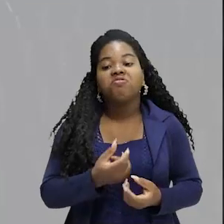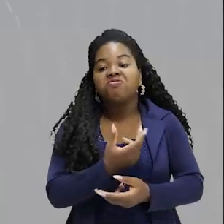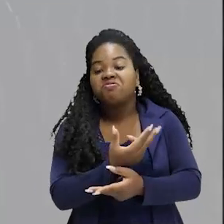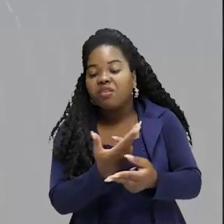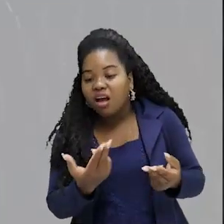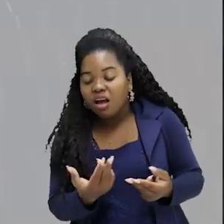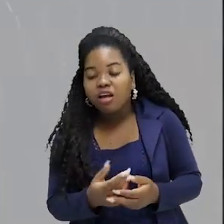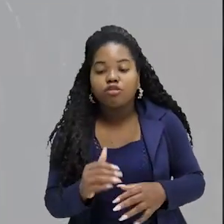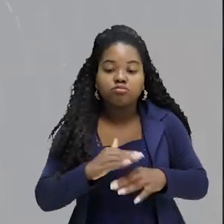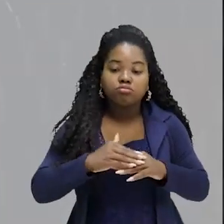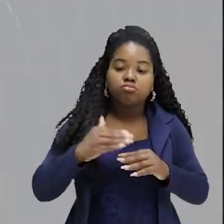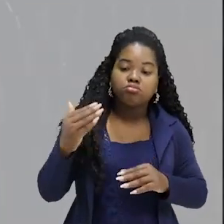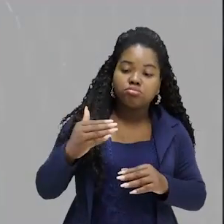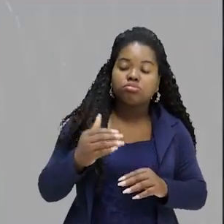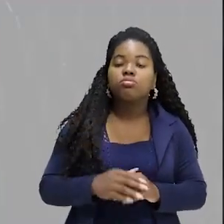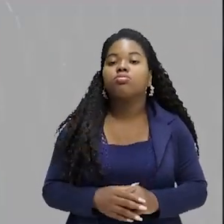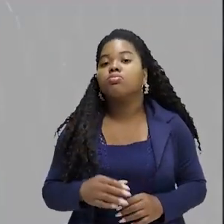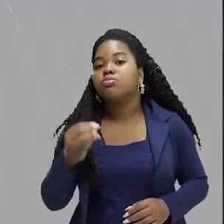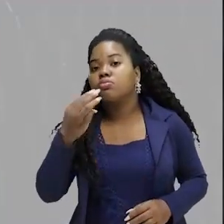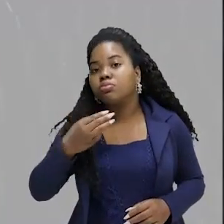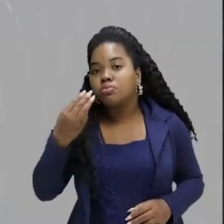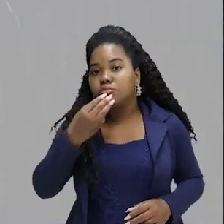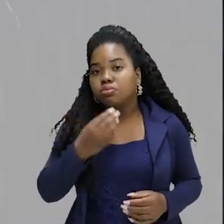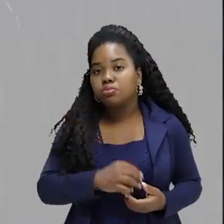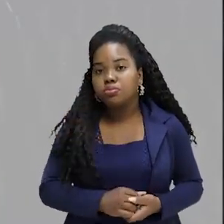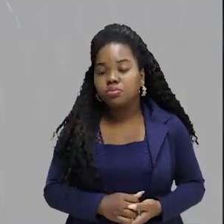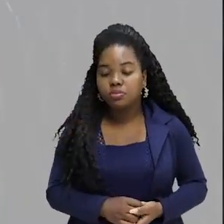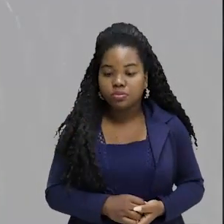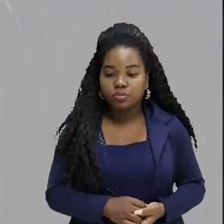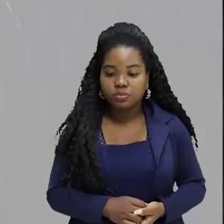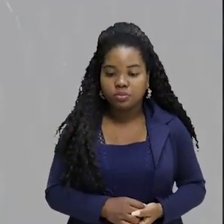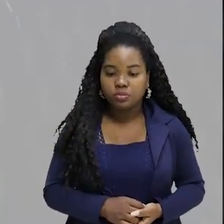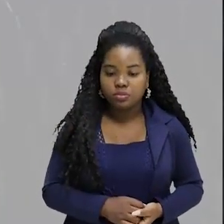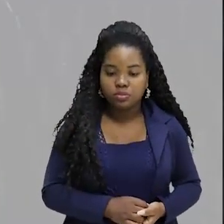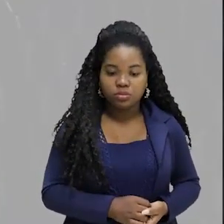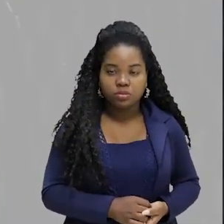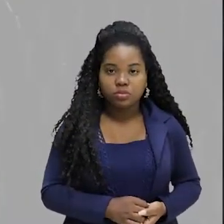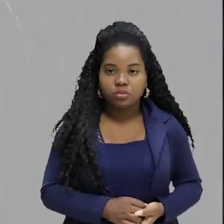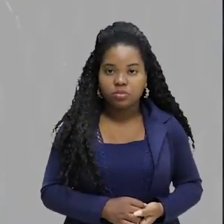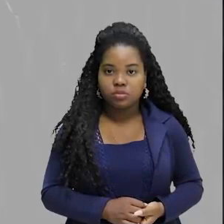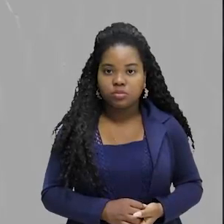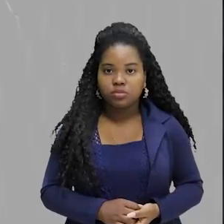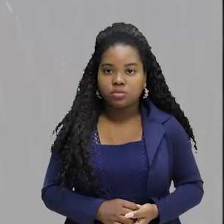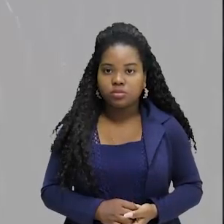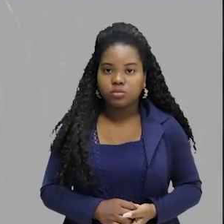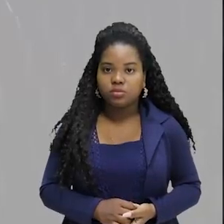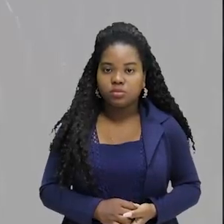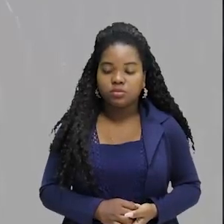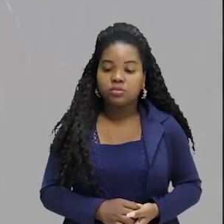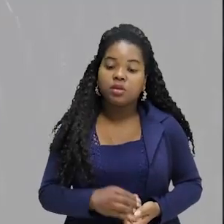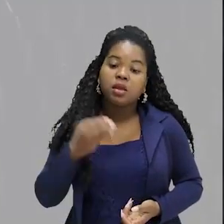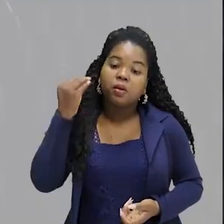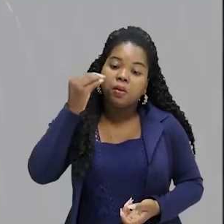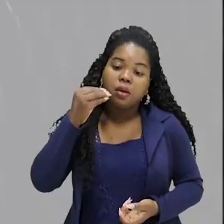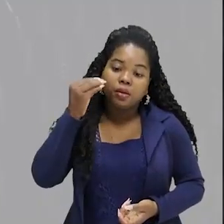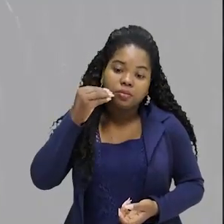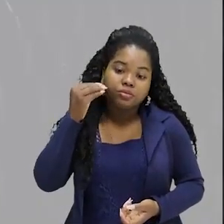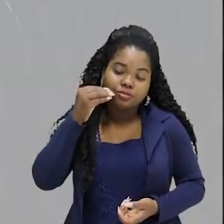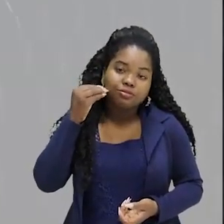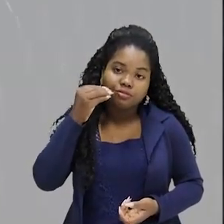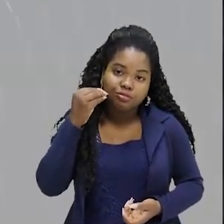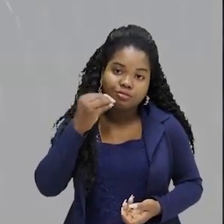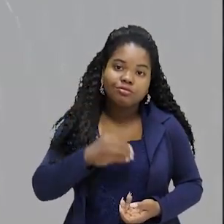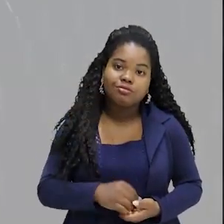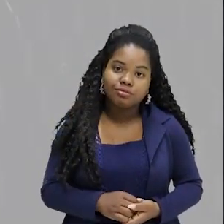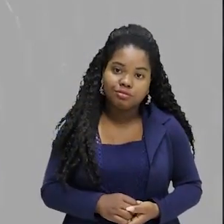seja, bastante glicose presente na urina. Então, é um reativo, é um experimento que também